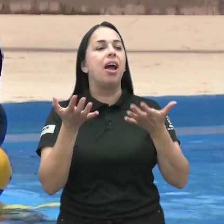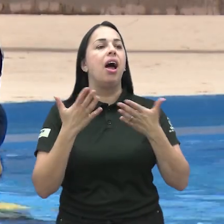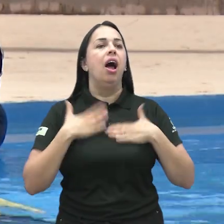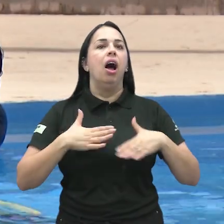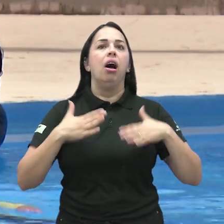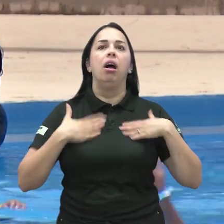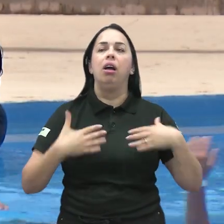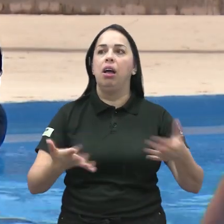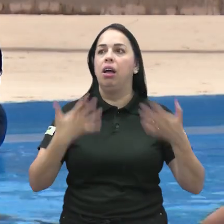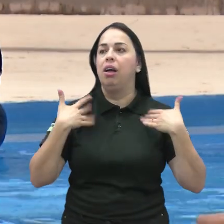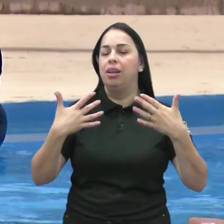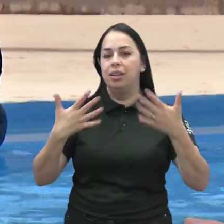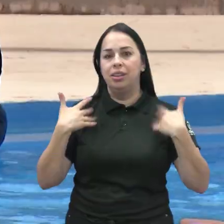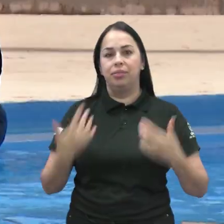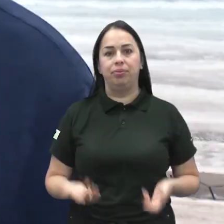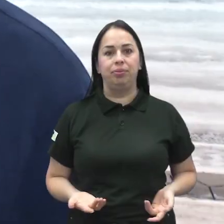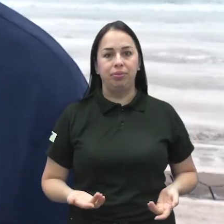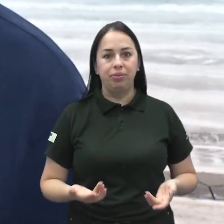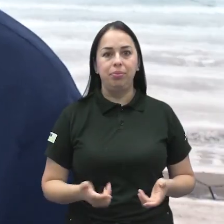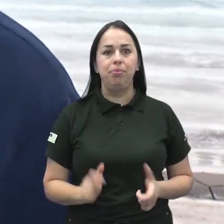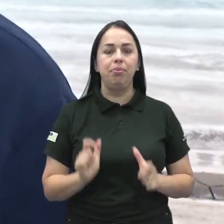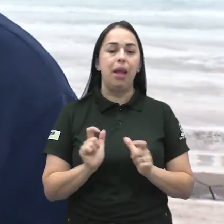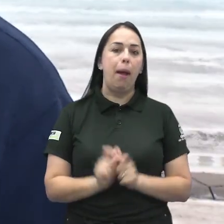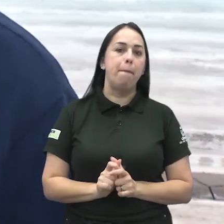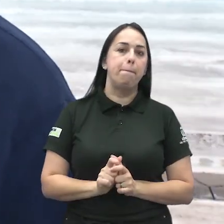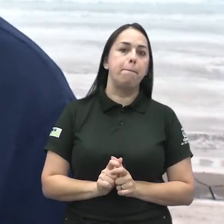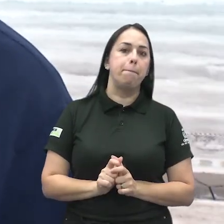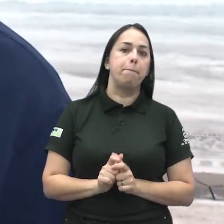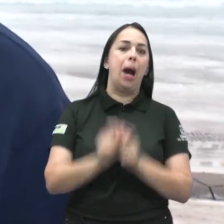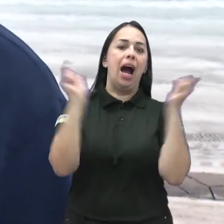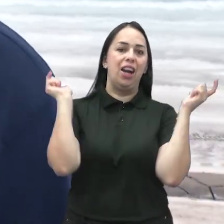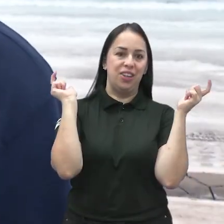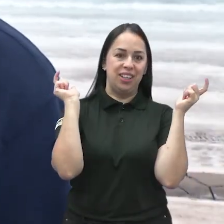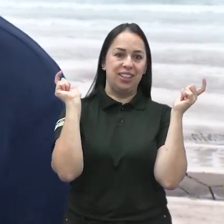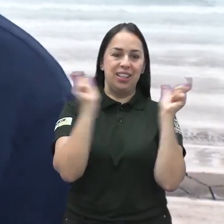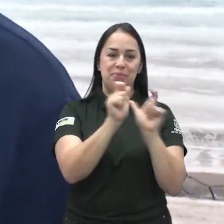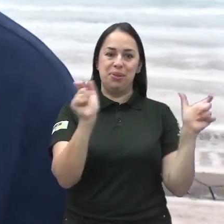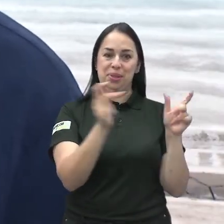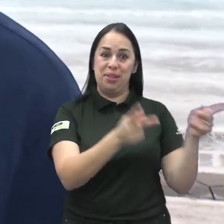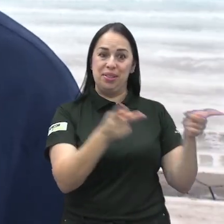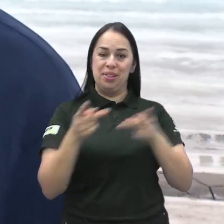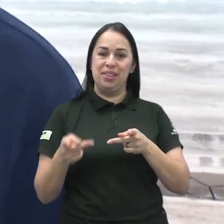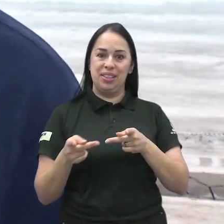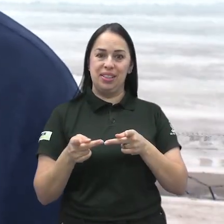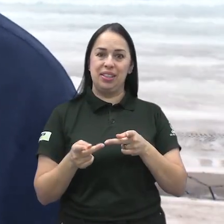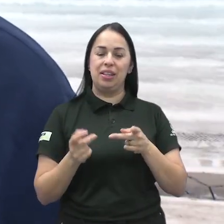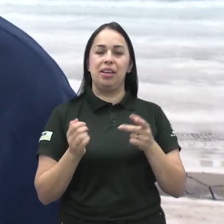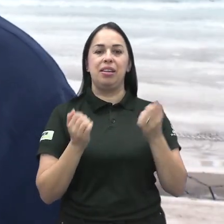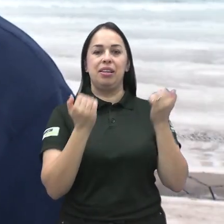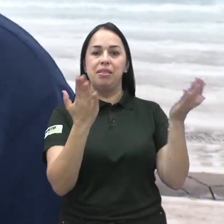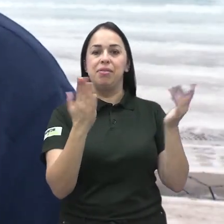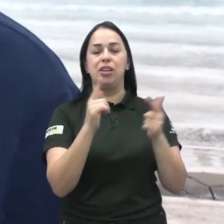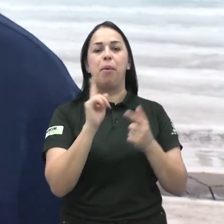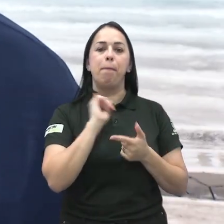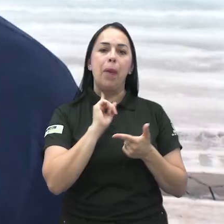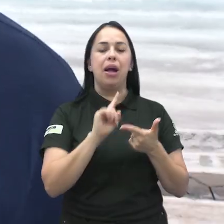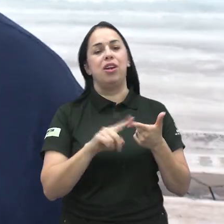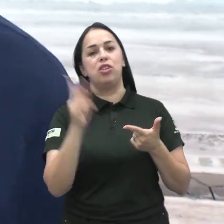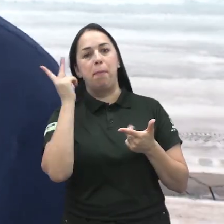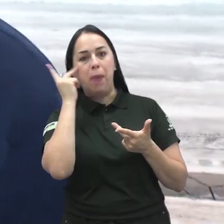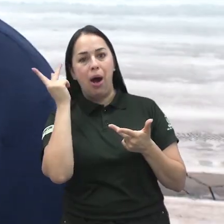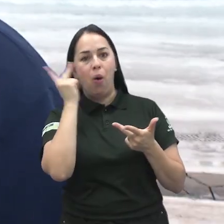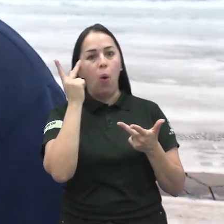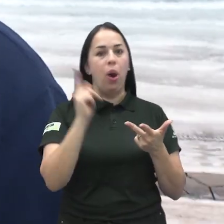de um alívio temporário para o calor. A maioria dos nossos visitantes são pessoas de fora, né? Fundo do Vale, sul de Minas,